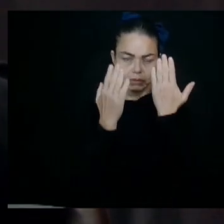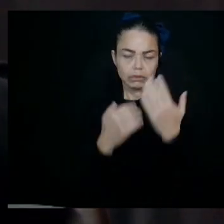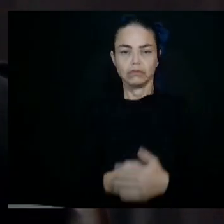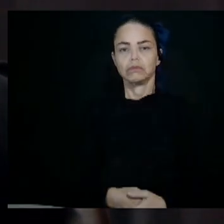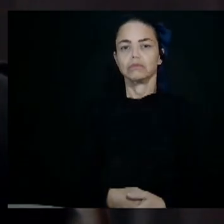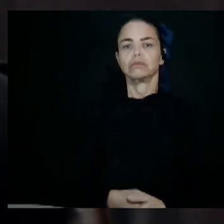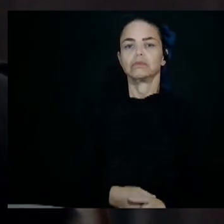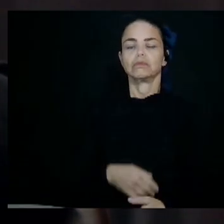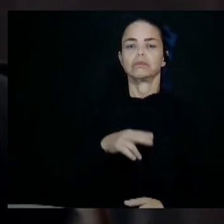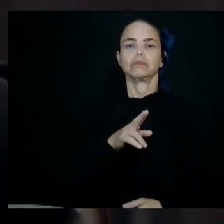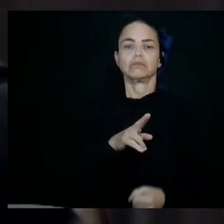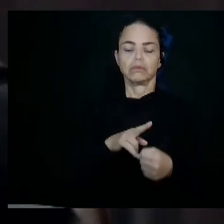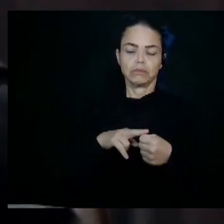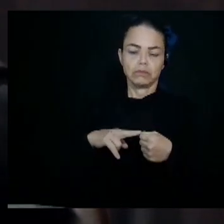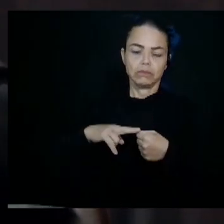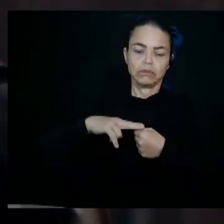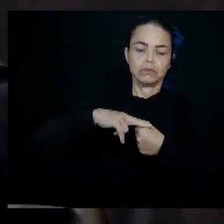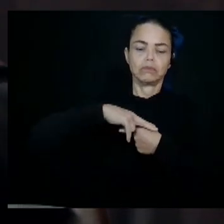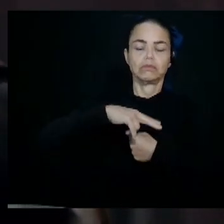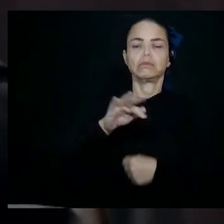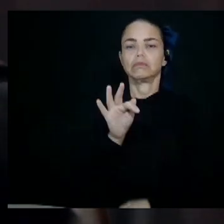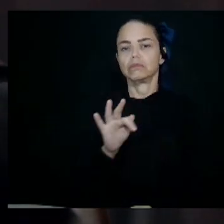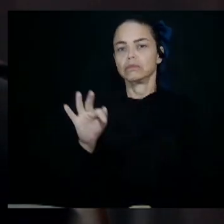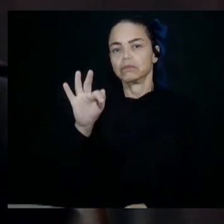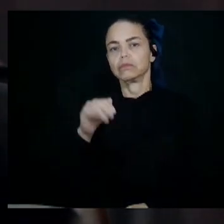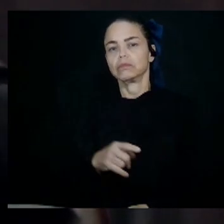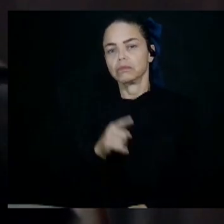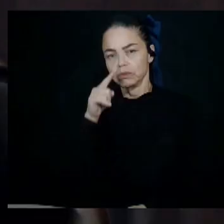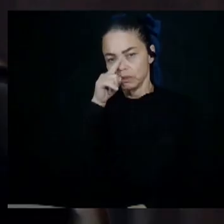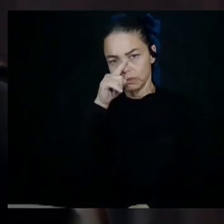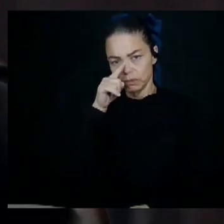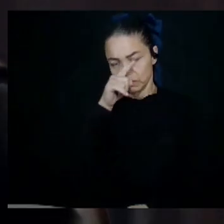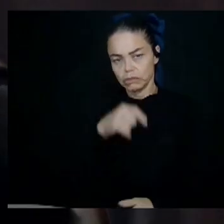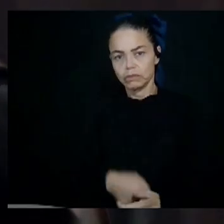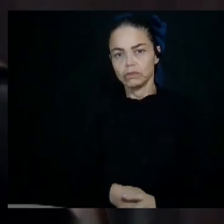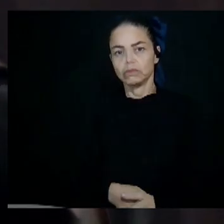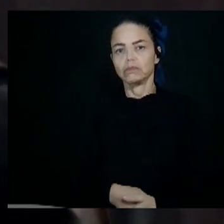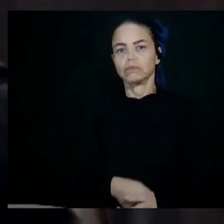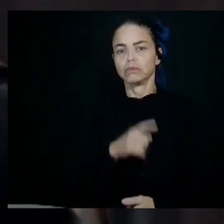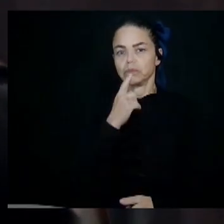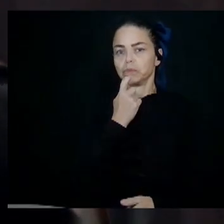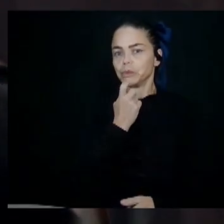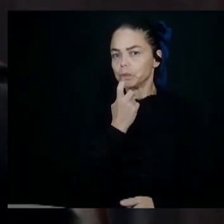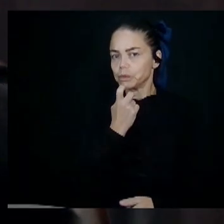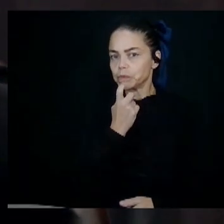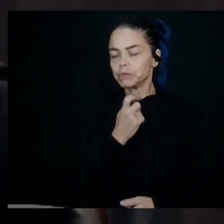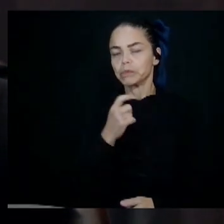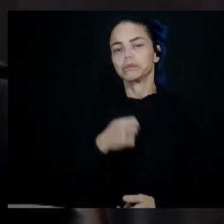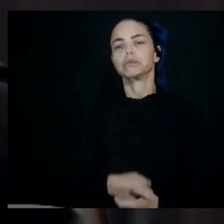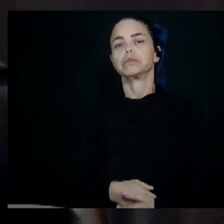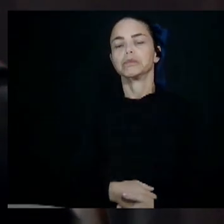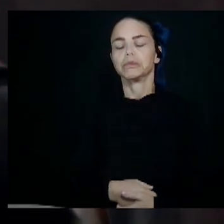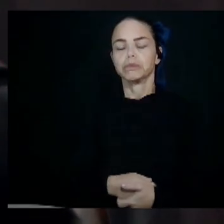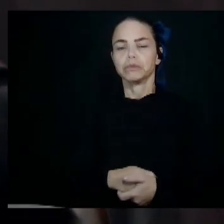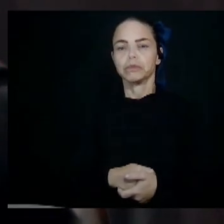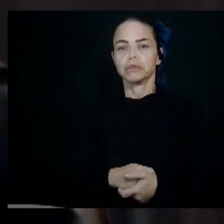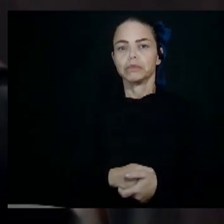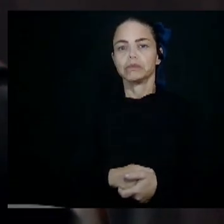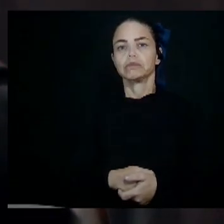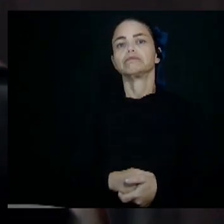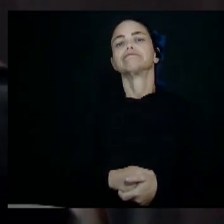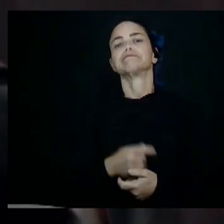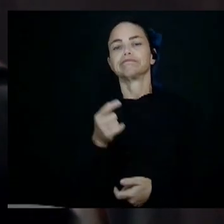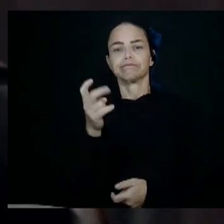Fui com caso de risco vermelho, que eles chamam, e fiquei